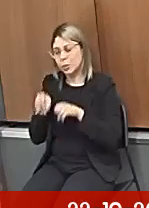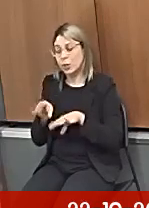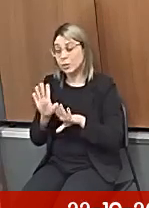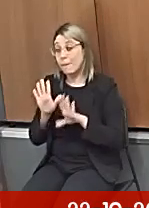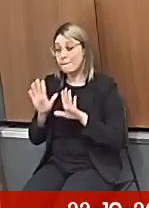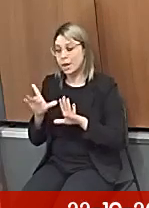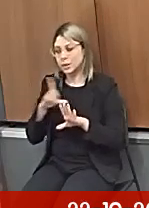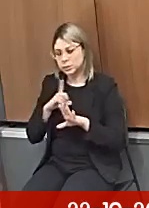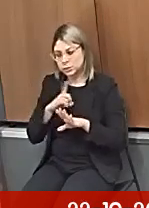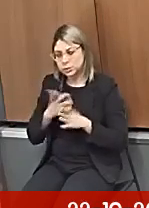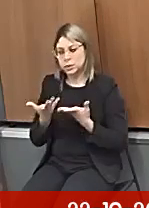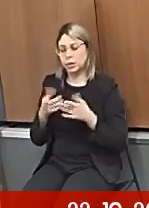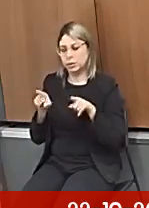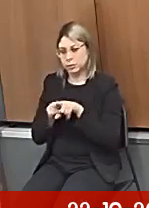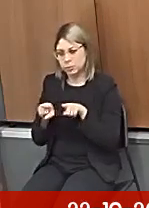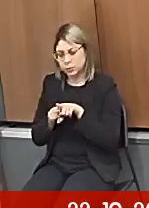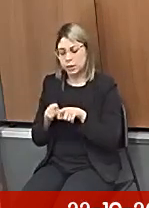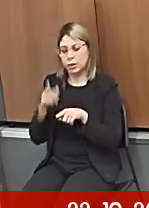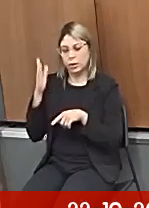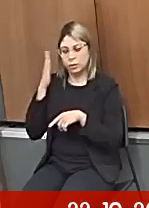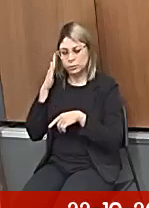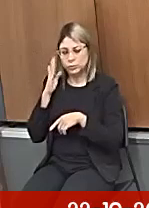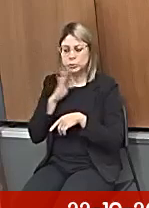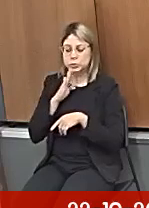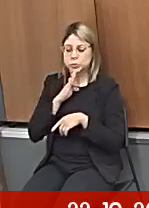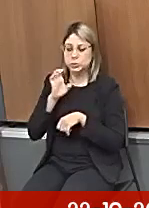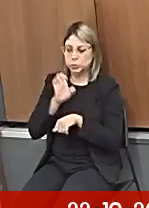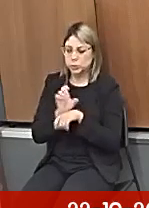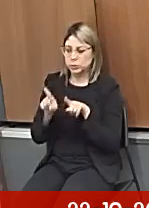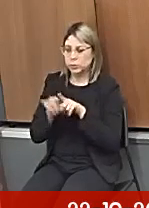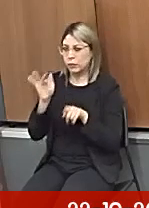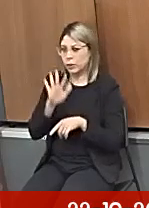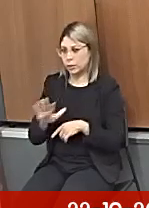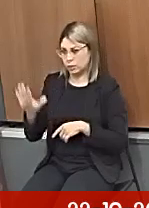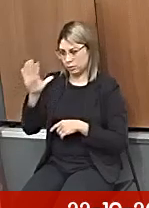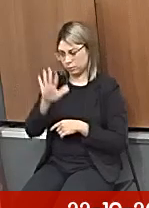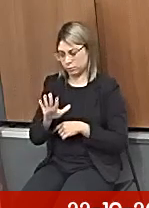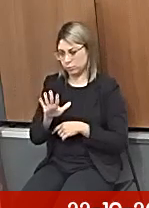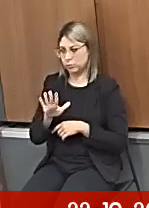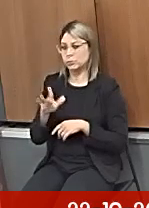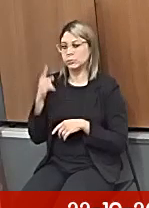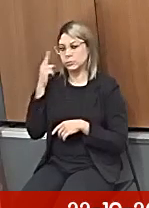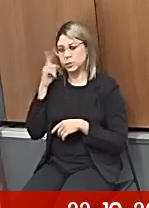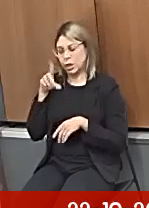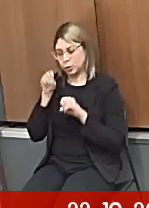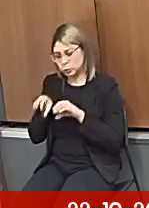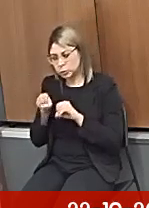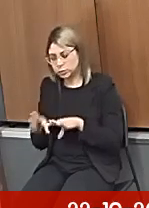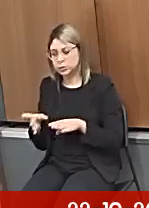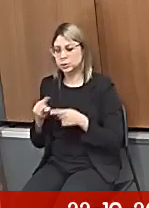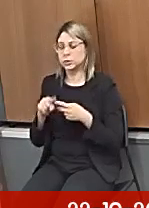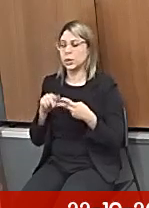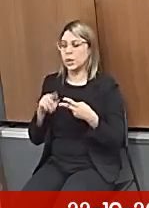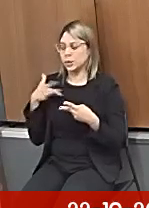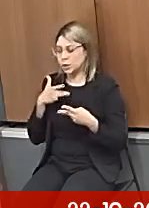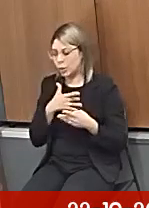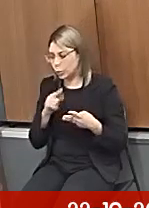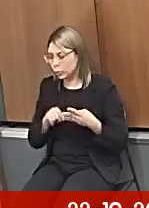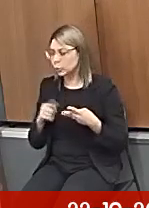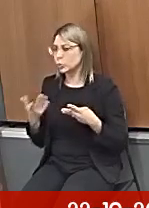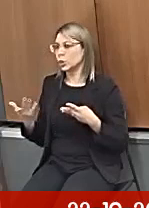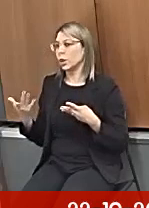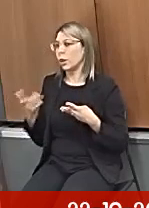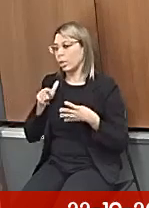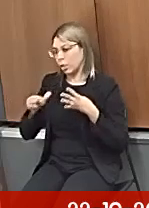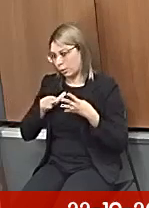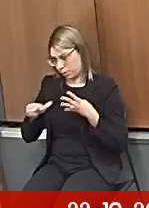com matérias estaduais, matérias federais, e não só em relação à educação. Em relação à educação, em relação à saúde, em